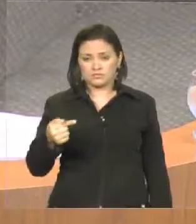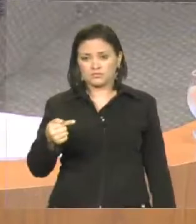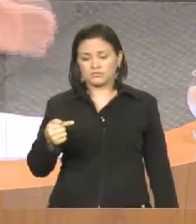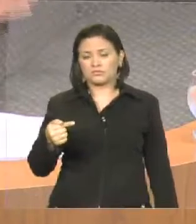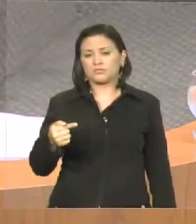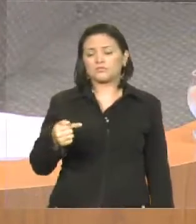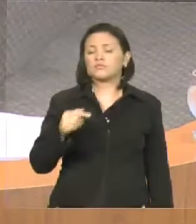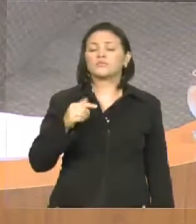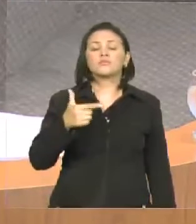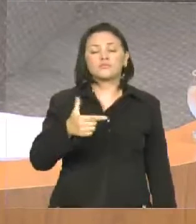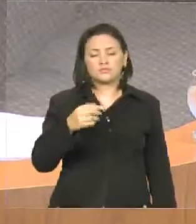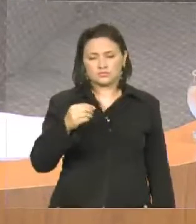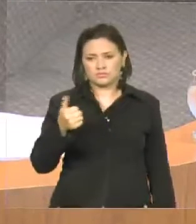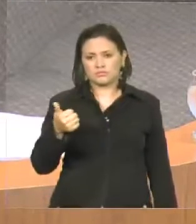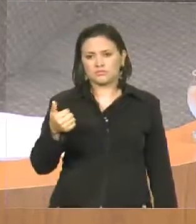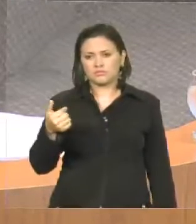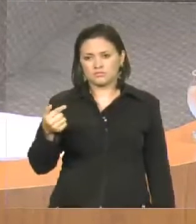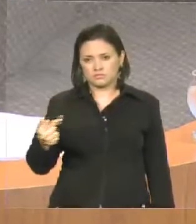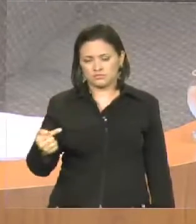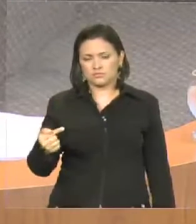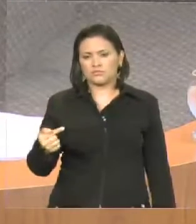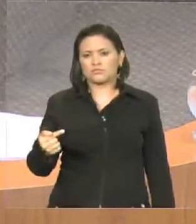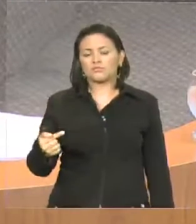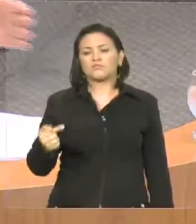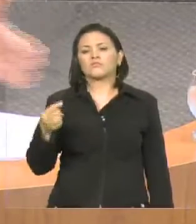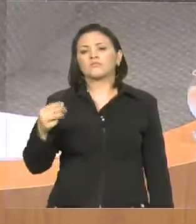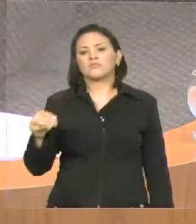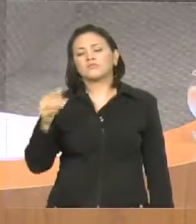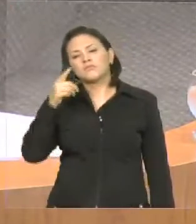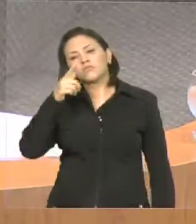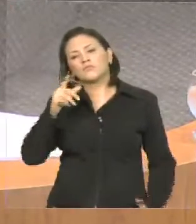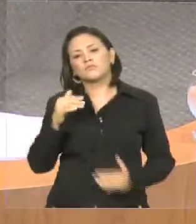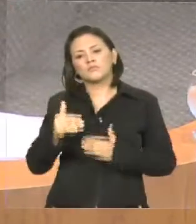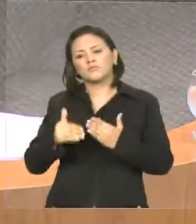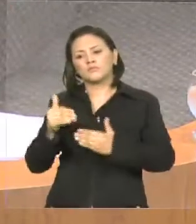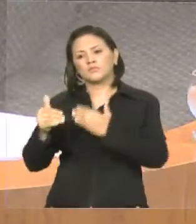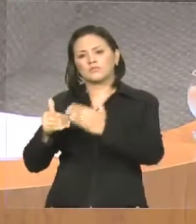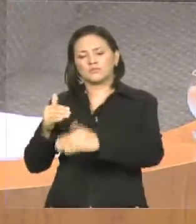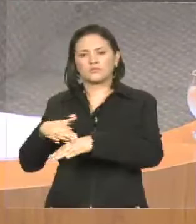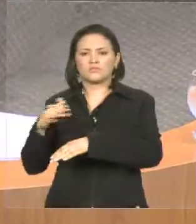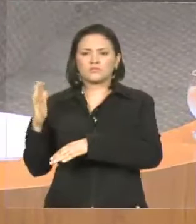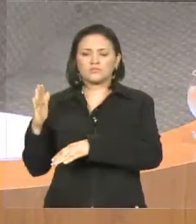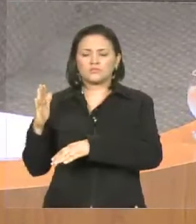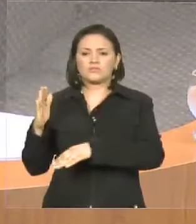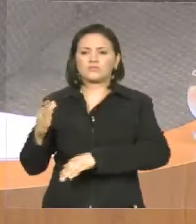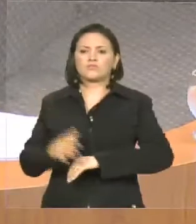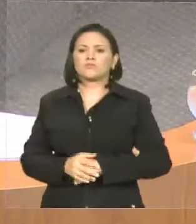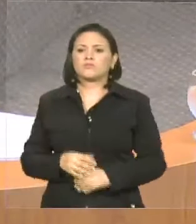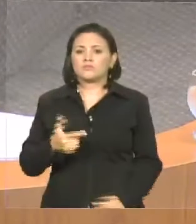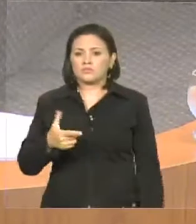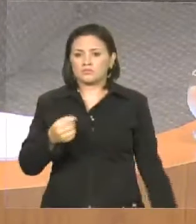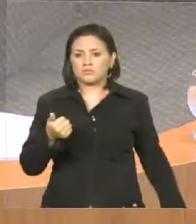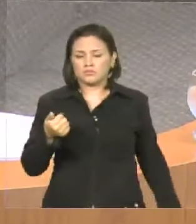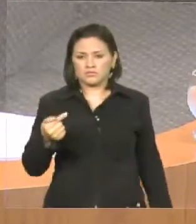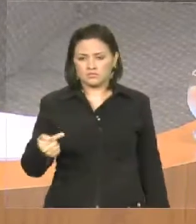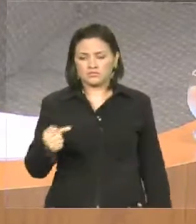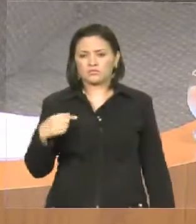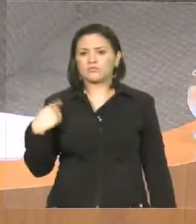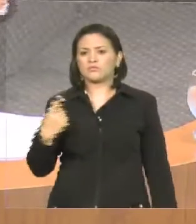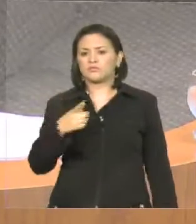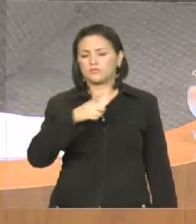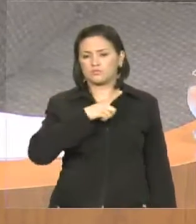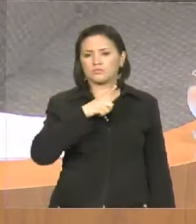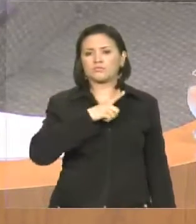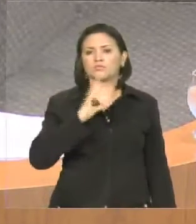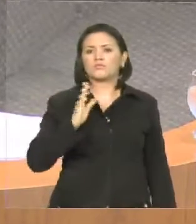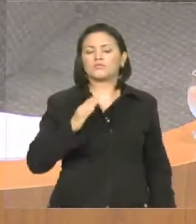humano, mantendo esse mesmo crescimento de 0,10 anual que ele teve nesses últimos 4 anos. Então, em 2017, nós estaríamos já em